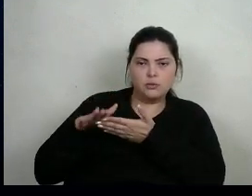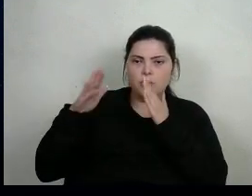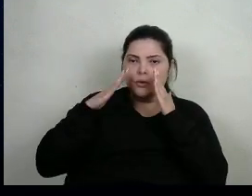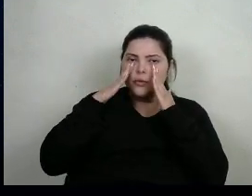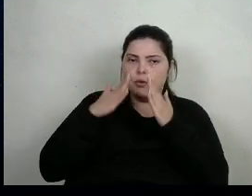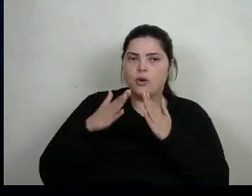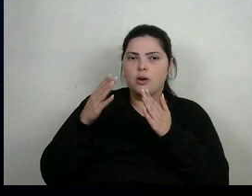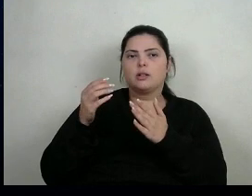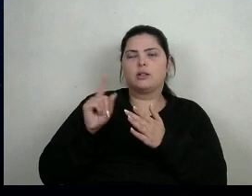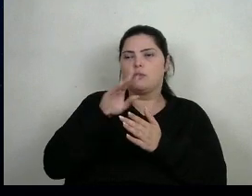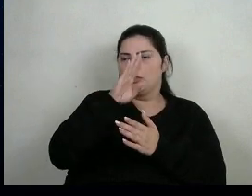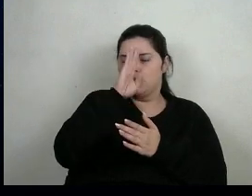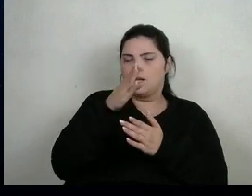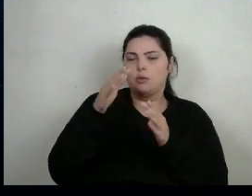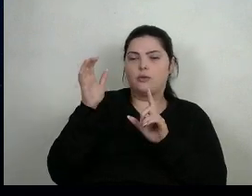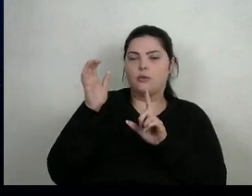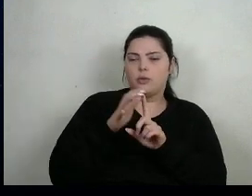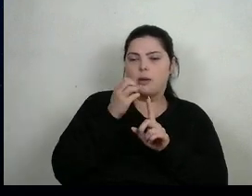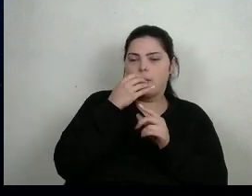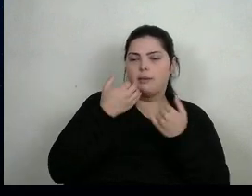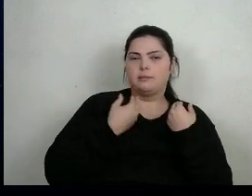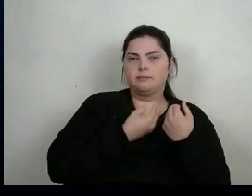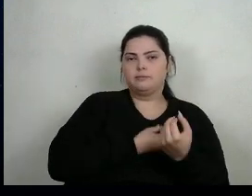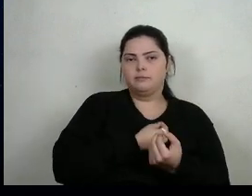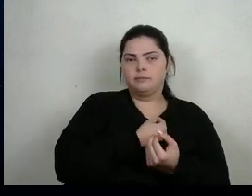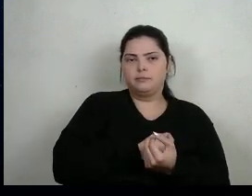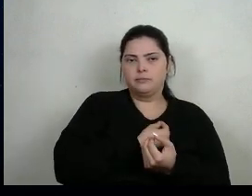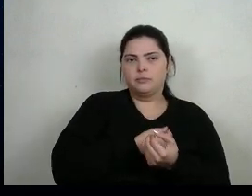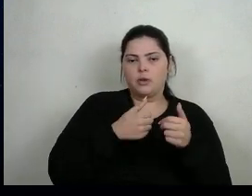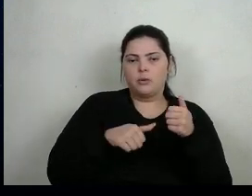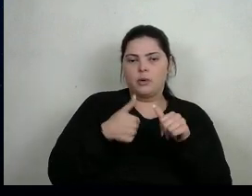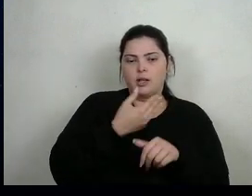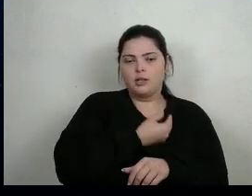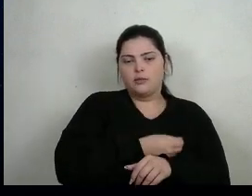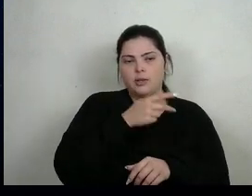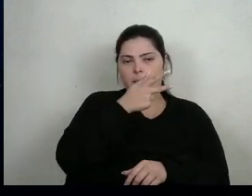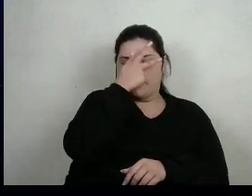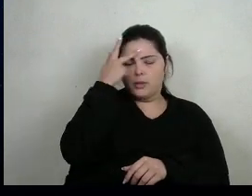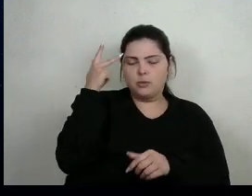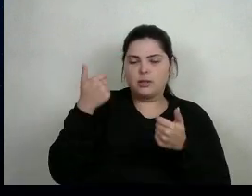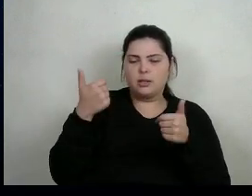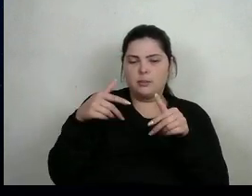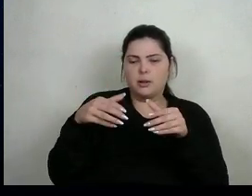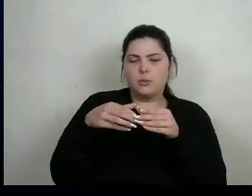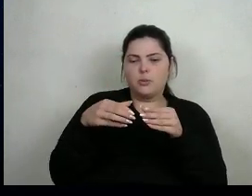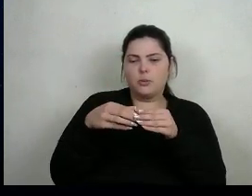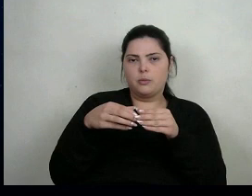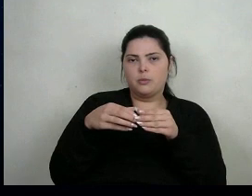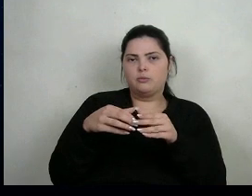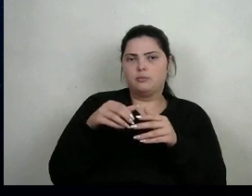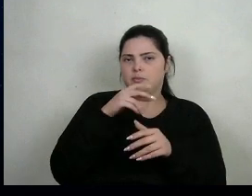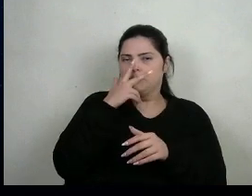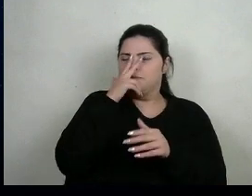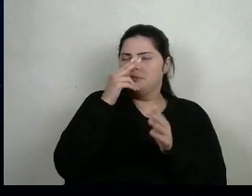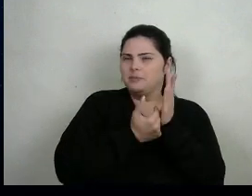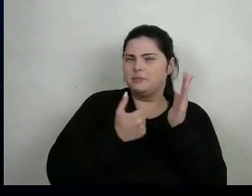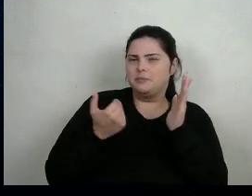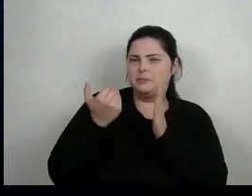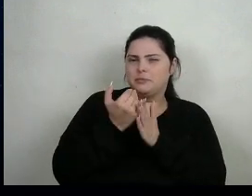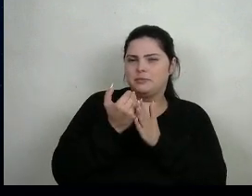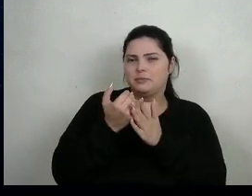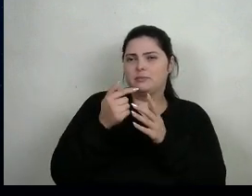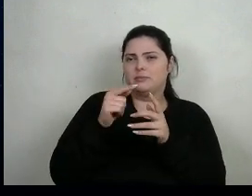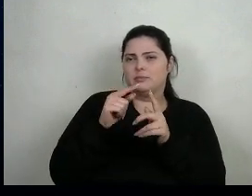afeta o bem-estar e a qualidade de vida das pessoas que trabalha naquela equipe Pode parecer exagerado mais nada